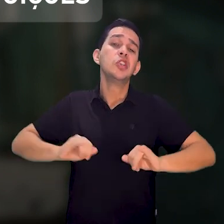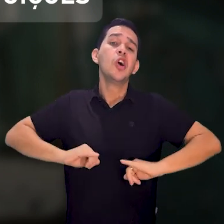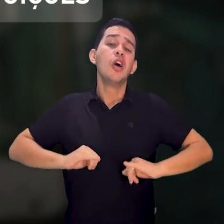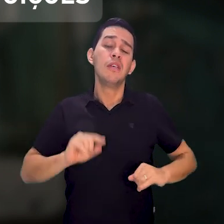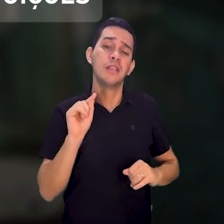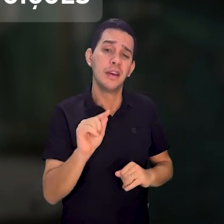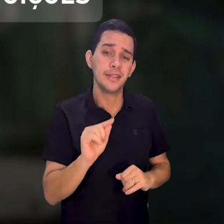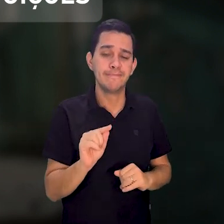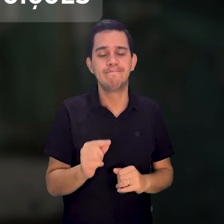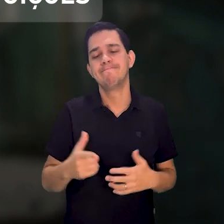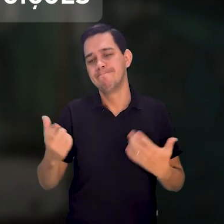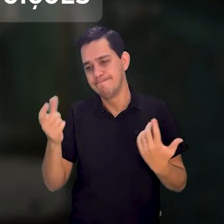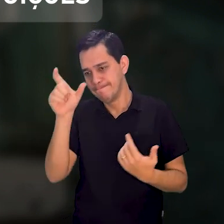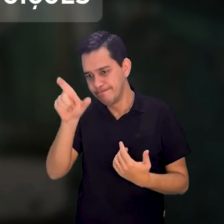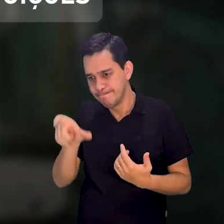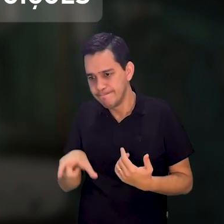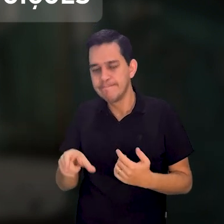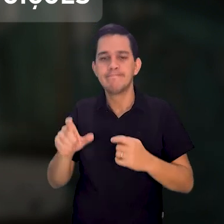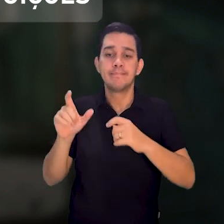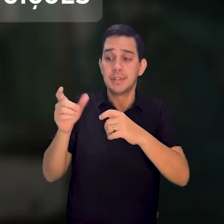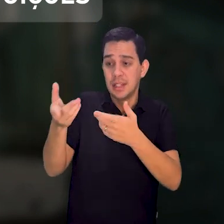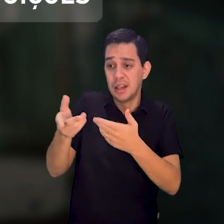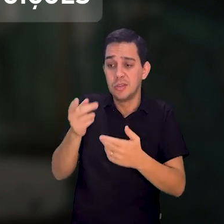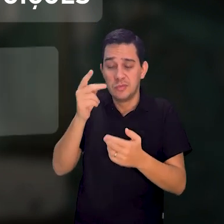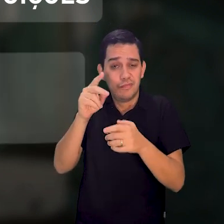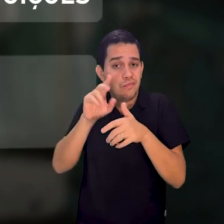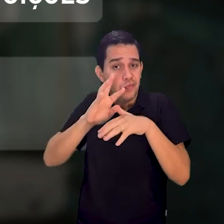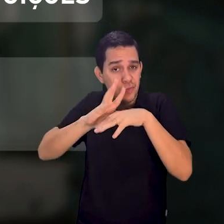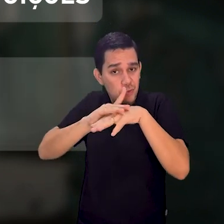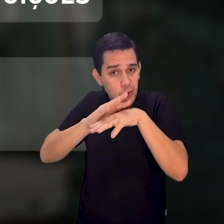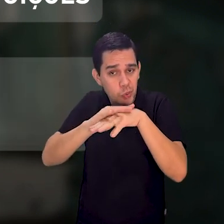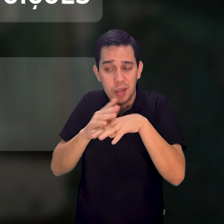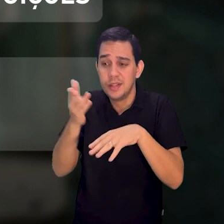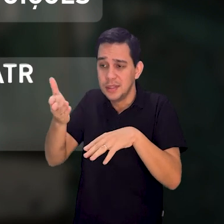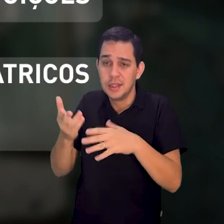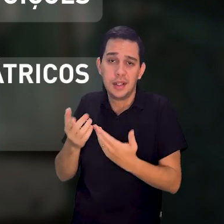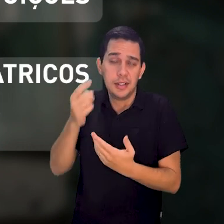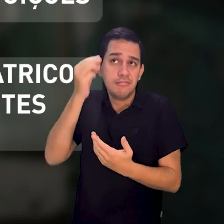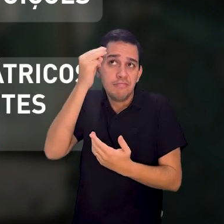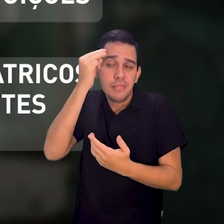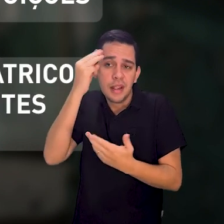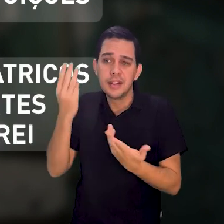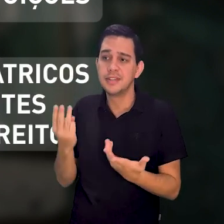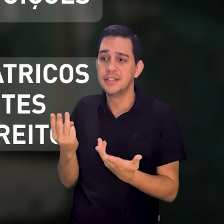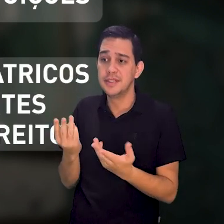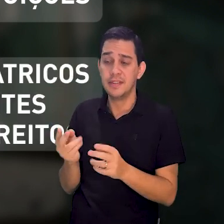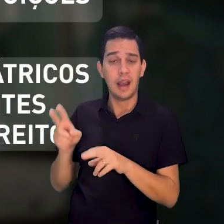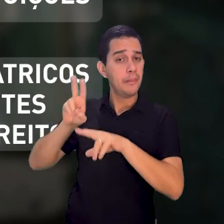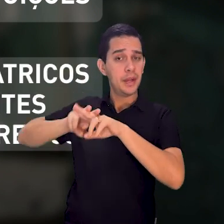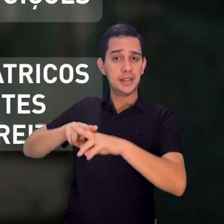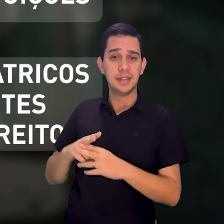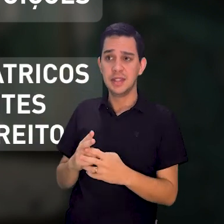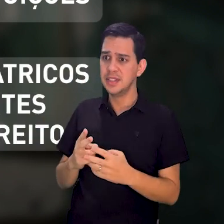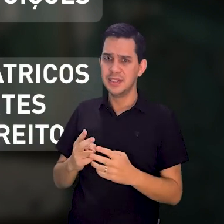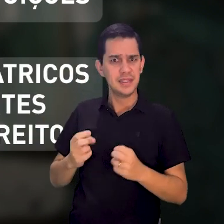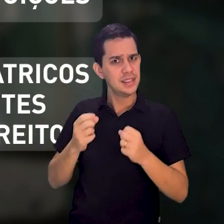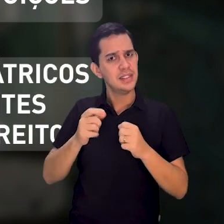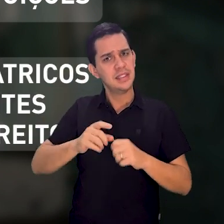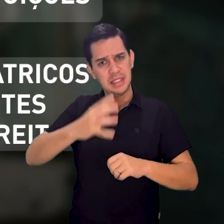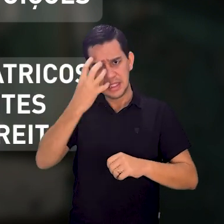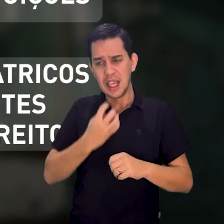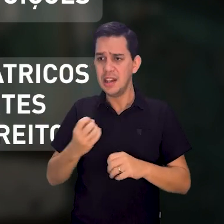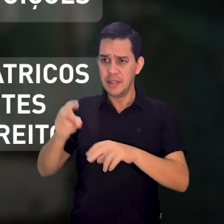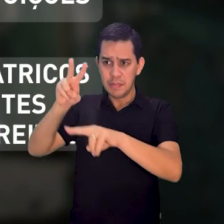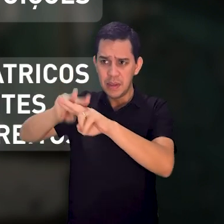é o paciente psiquiátrico, que nesse contexto teve todos os seus direitos, sofreu violações gravíssimas da